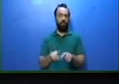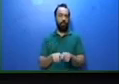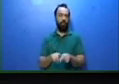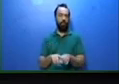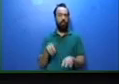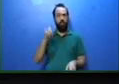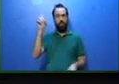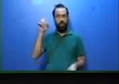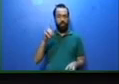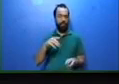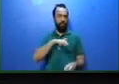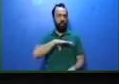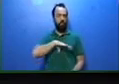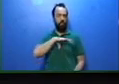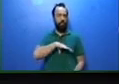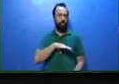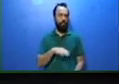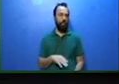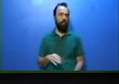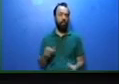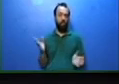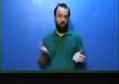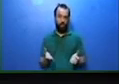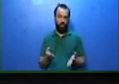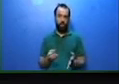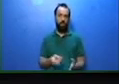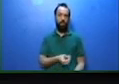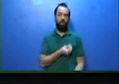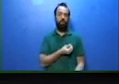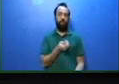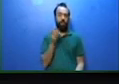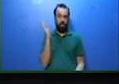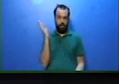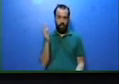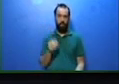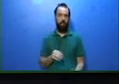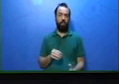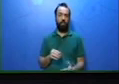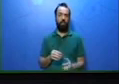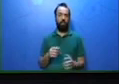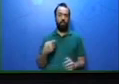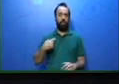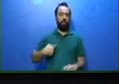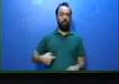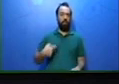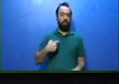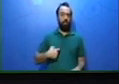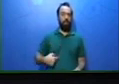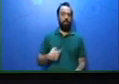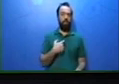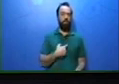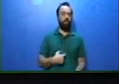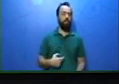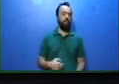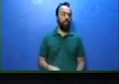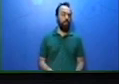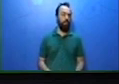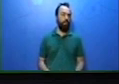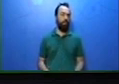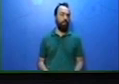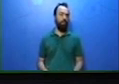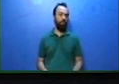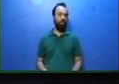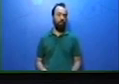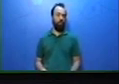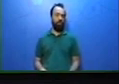em Córdoba, na Argentina, tá? Então, ele faz essas tirinhas, tá? Aí é uma biografia dele,